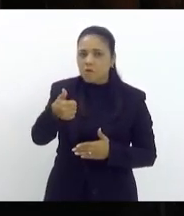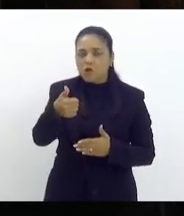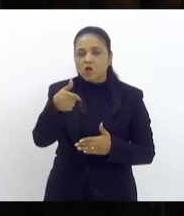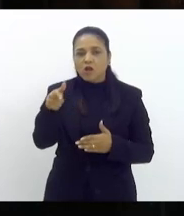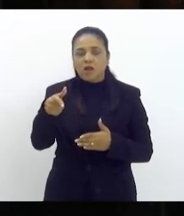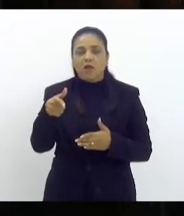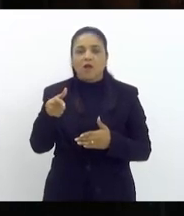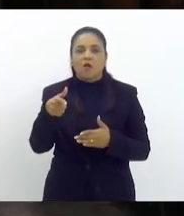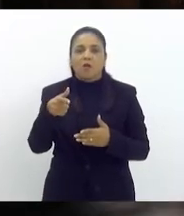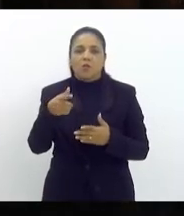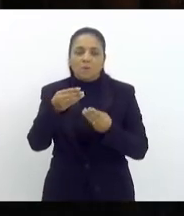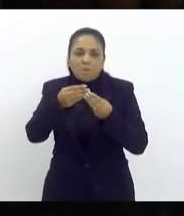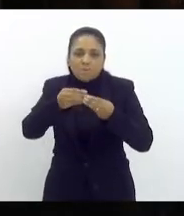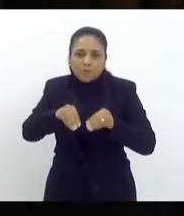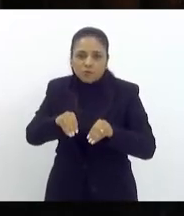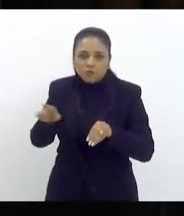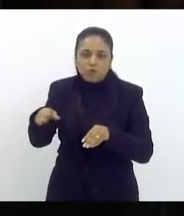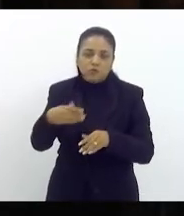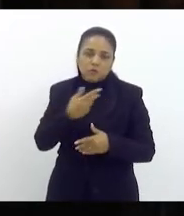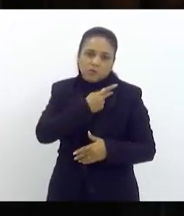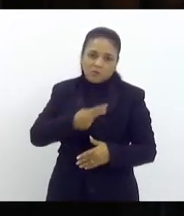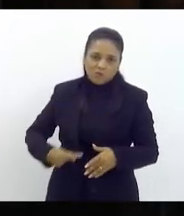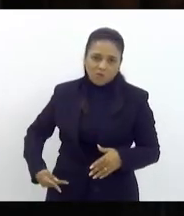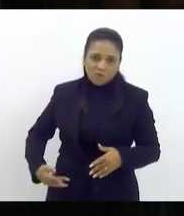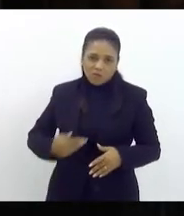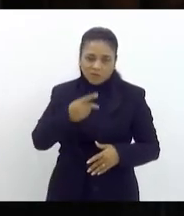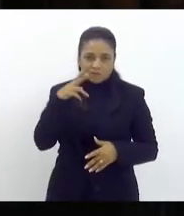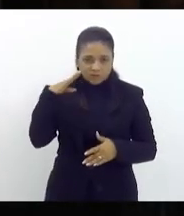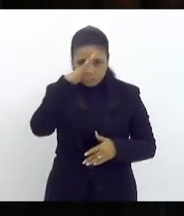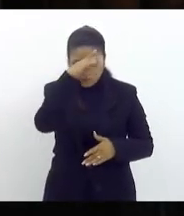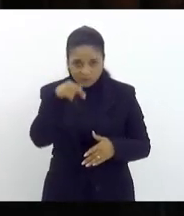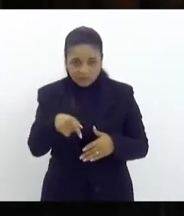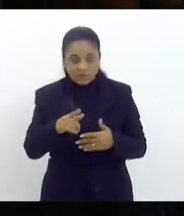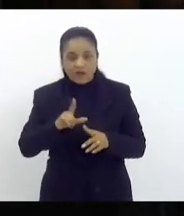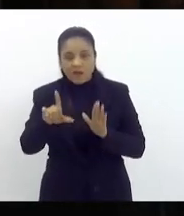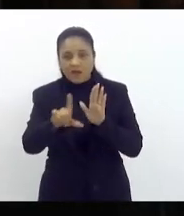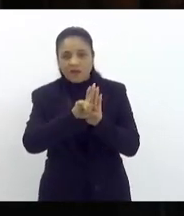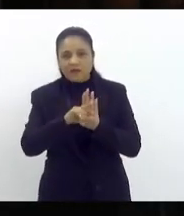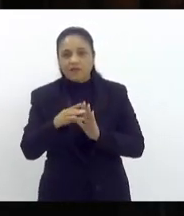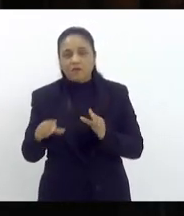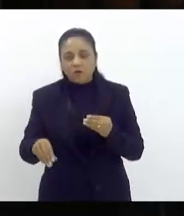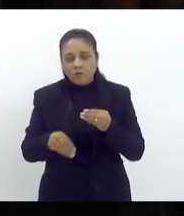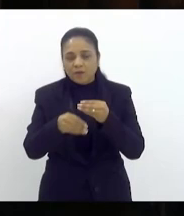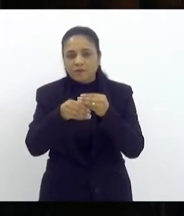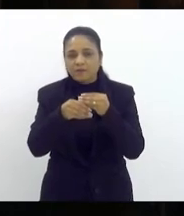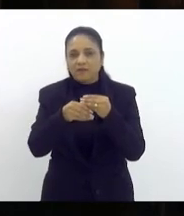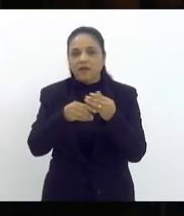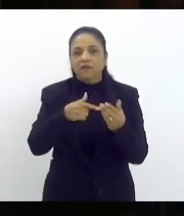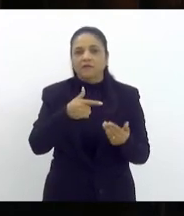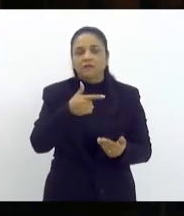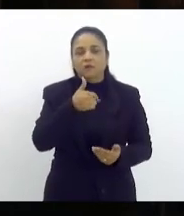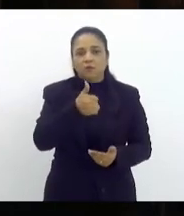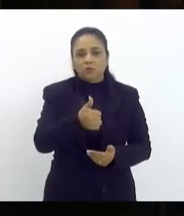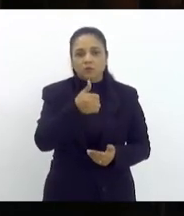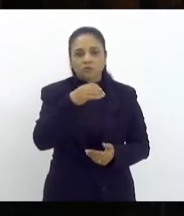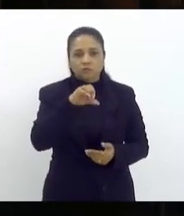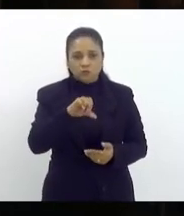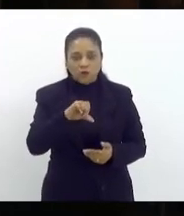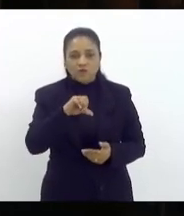Bolsonaro com a lei complementar 194 de 2022 para quem não sabe é a lei